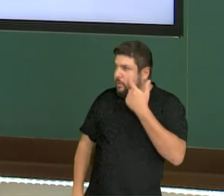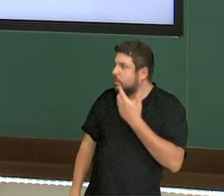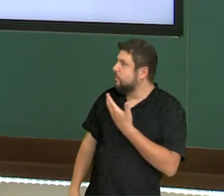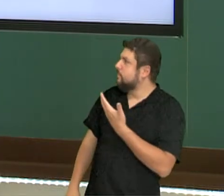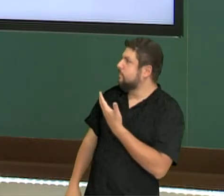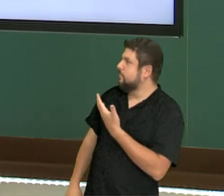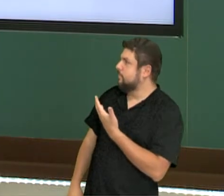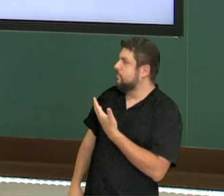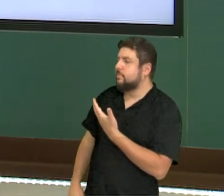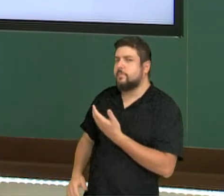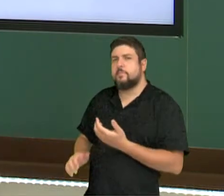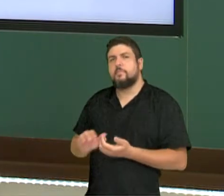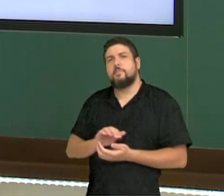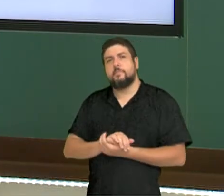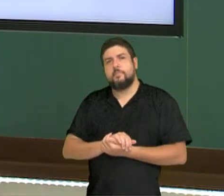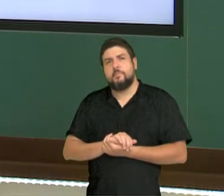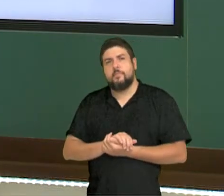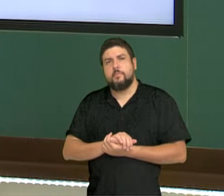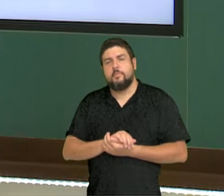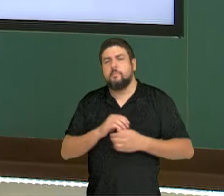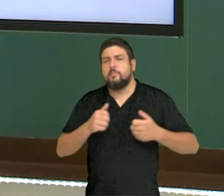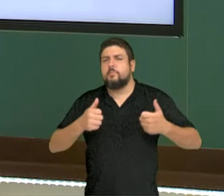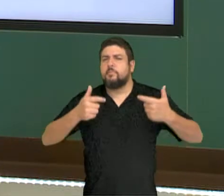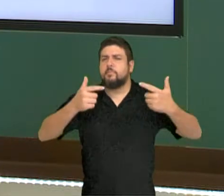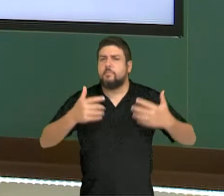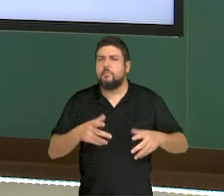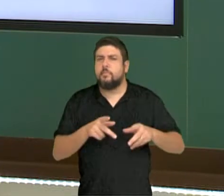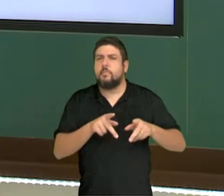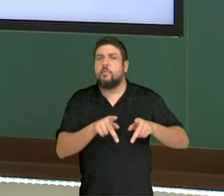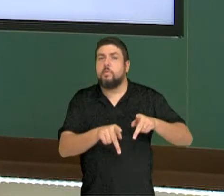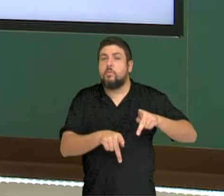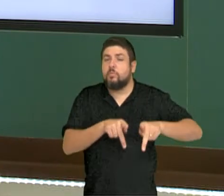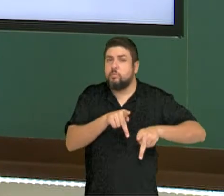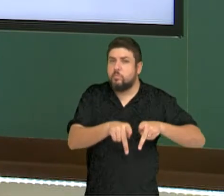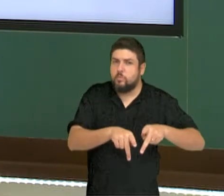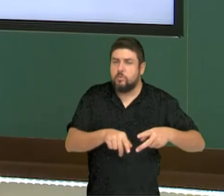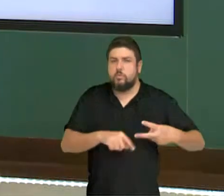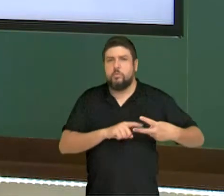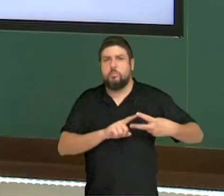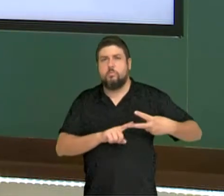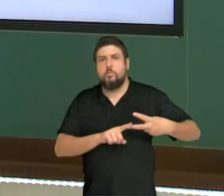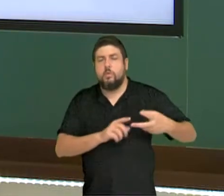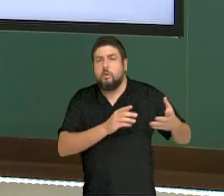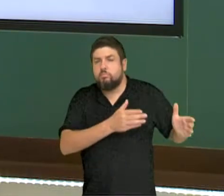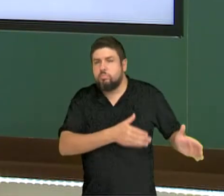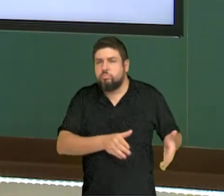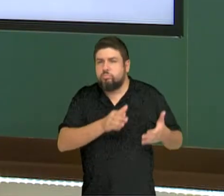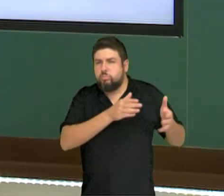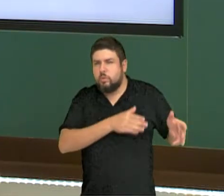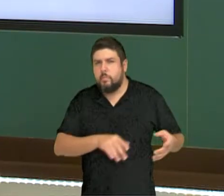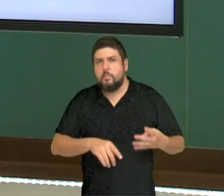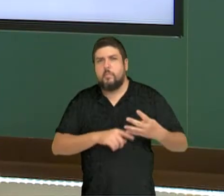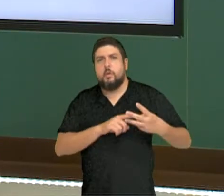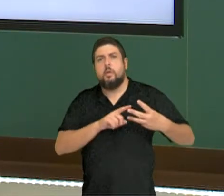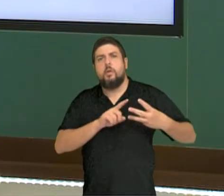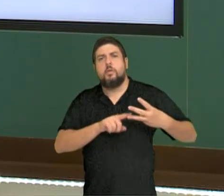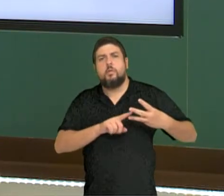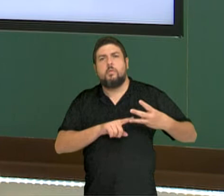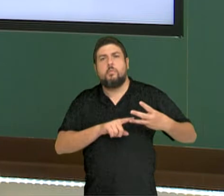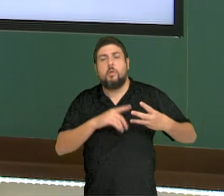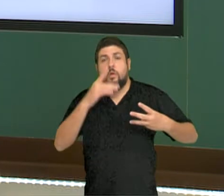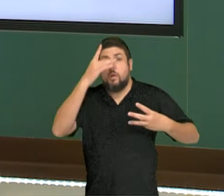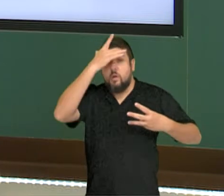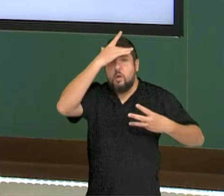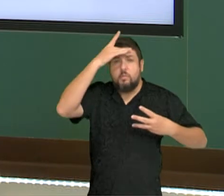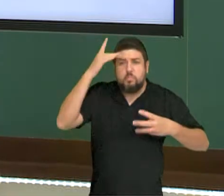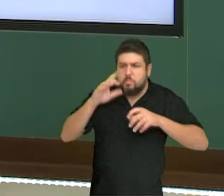fácil né a gente tá falando de população a gente tá falando de produção a gente tá falando de quantidade de pessoas utilizando